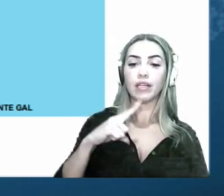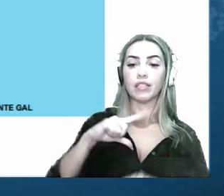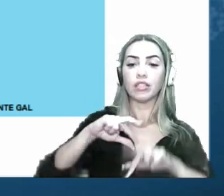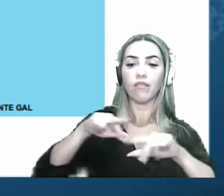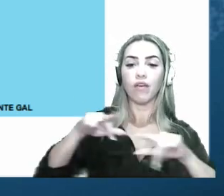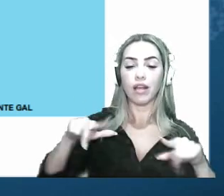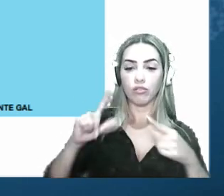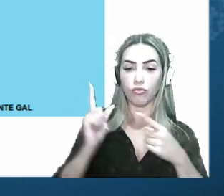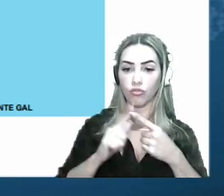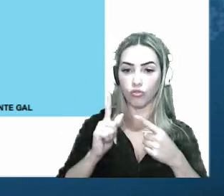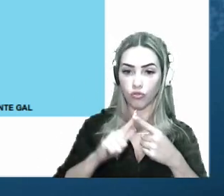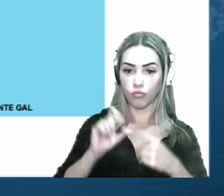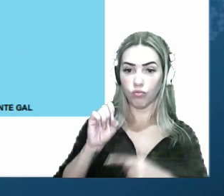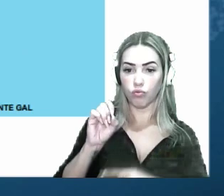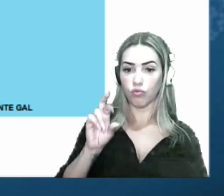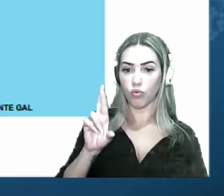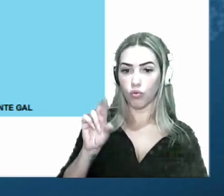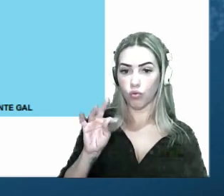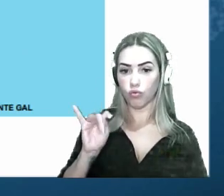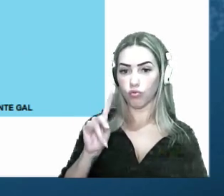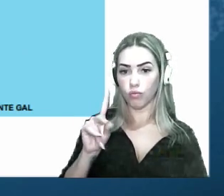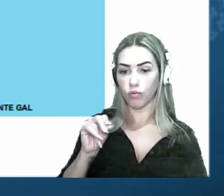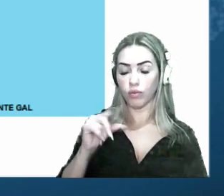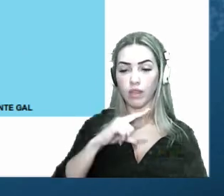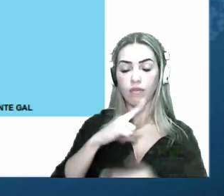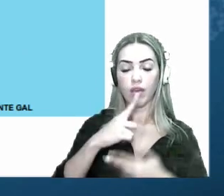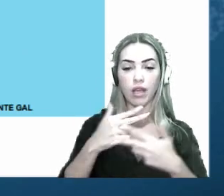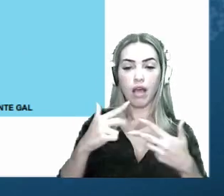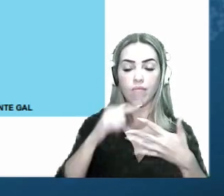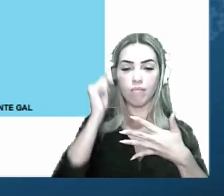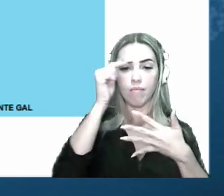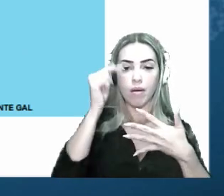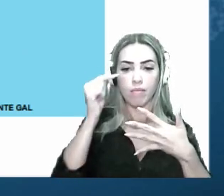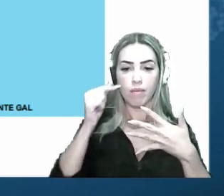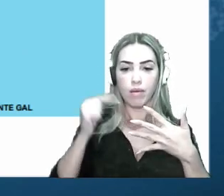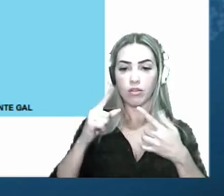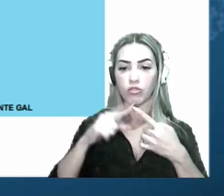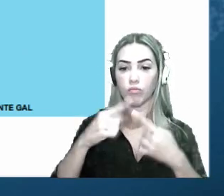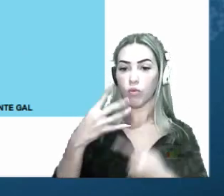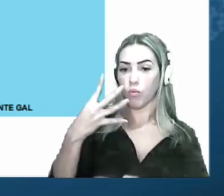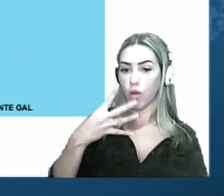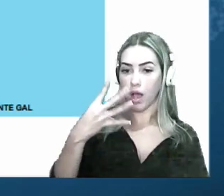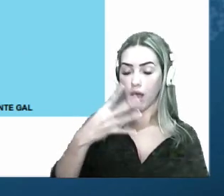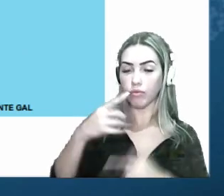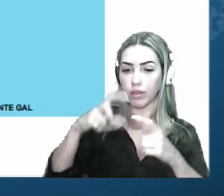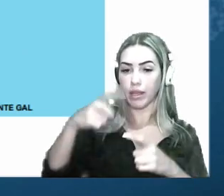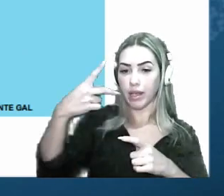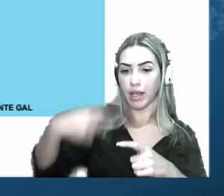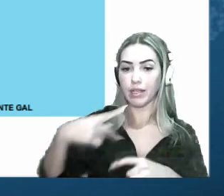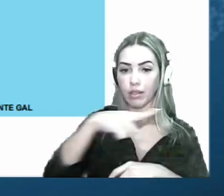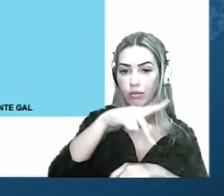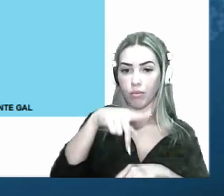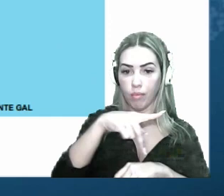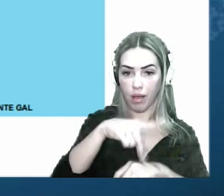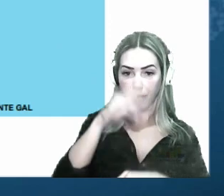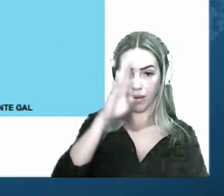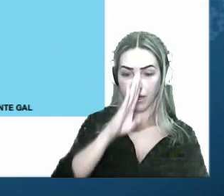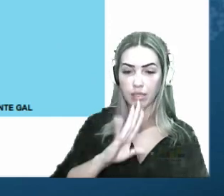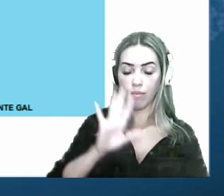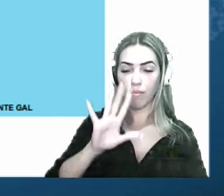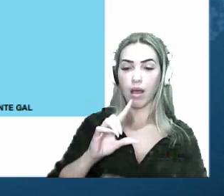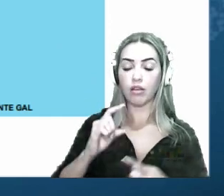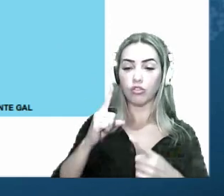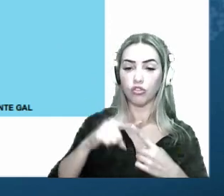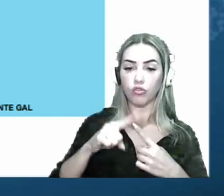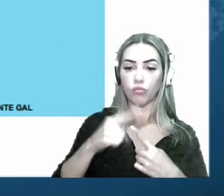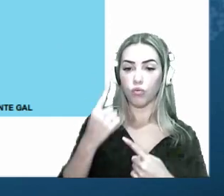todos eles, a gente teve casos pontuais de sorotipo 4 identificado no território nacional, mas dengue 1, 2 e 3, nós